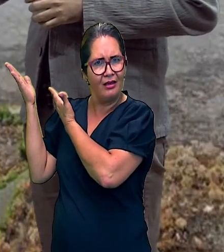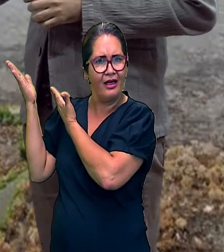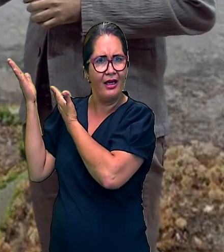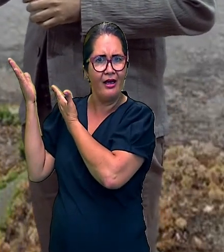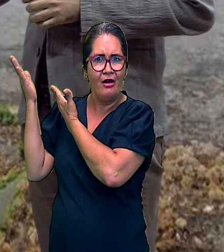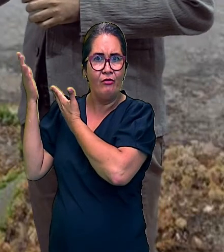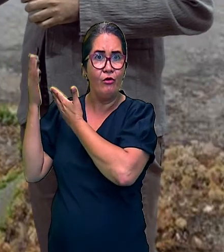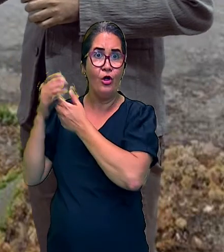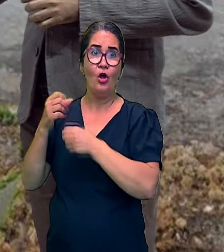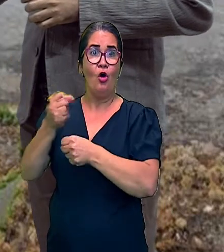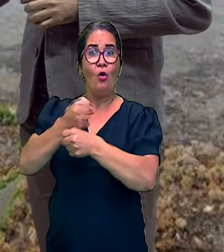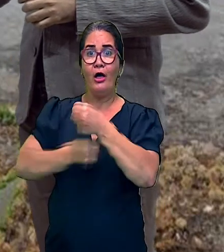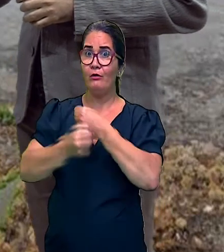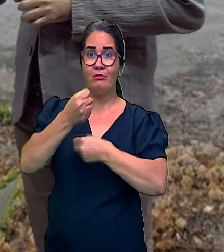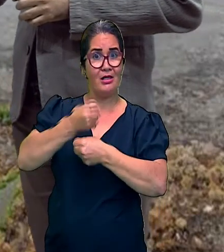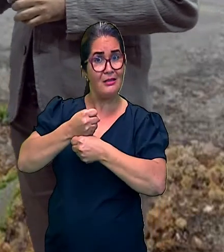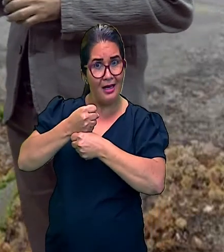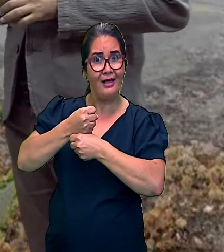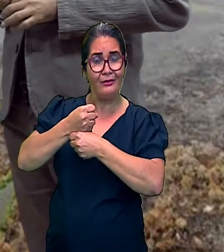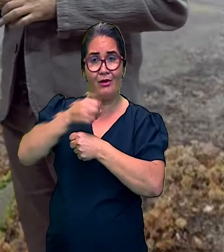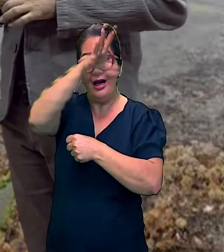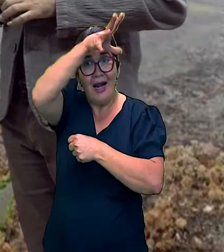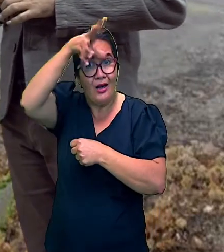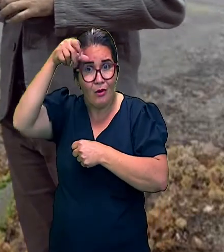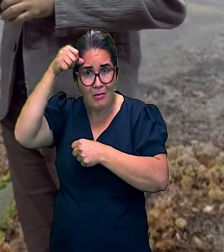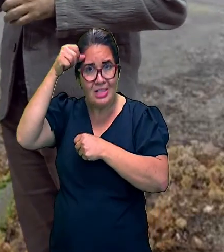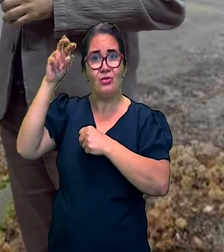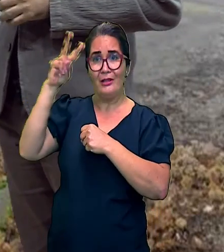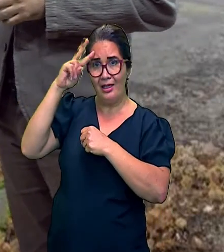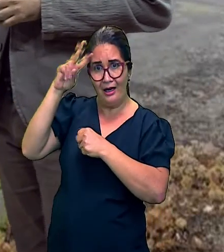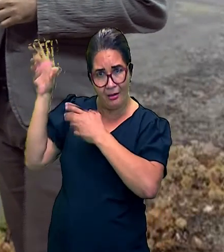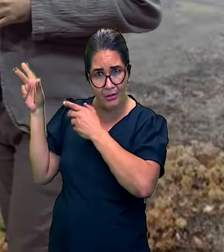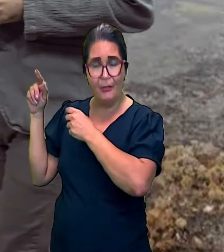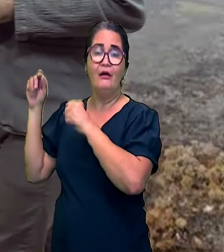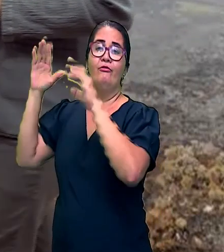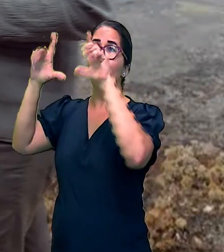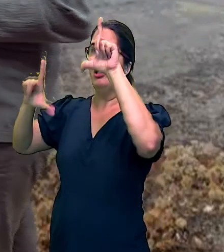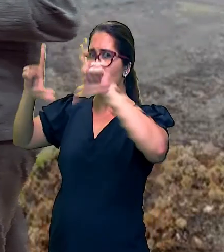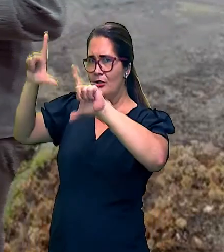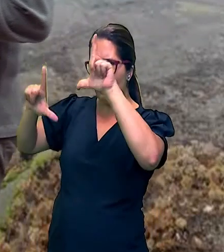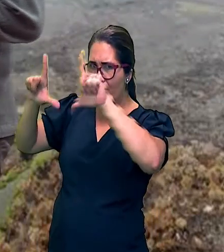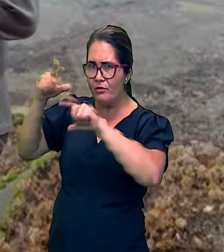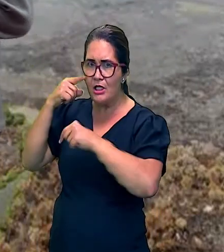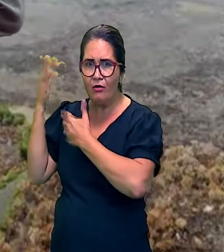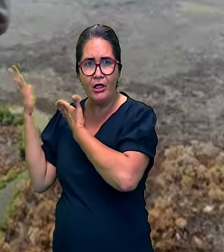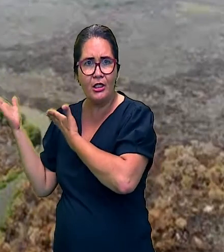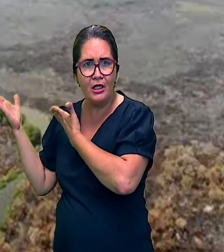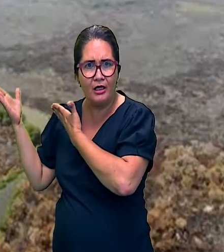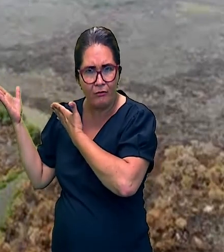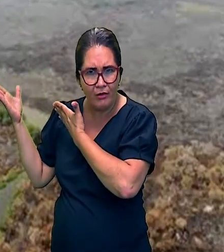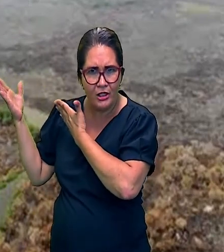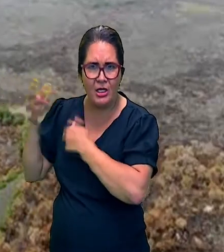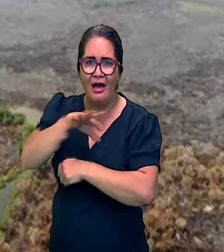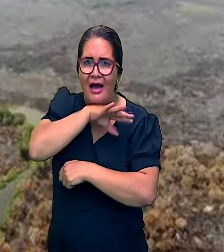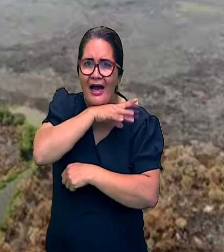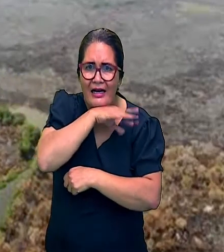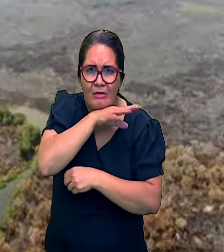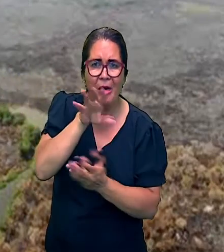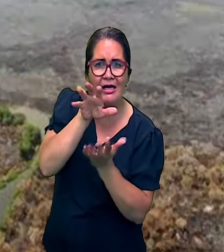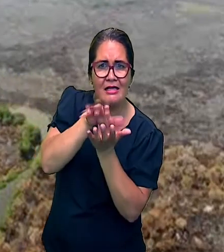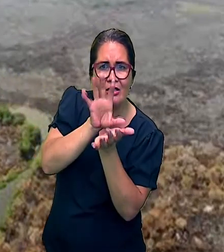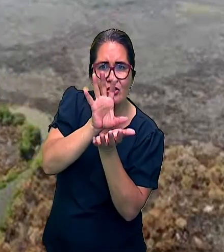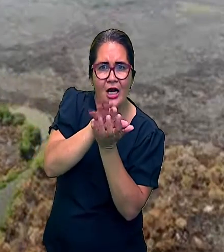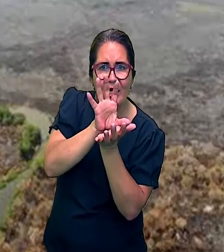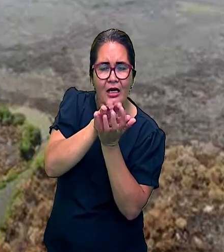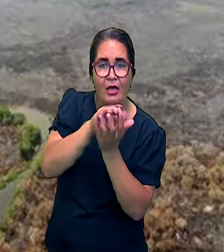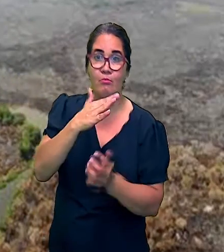foram as queimas no Amazonas e no Pantanal. Olha, nós temos animais aqui mortos, neste caso